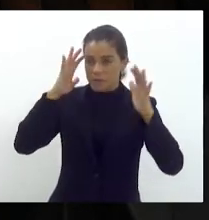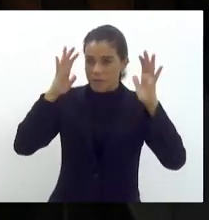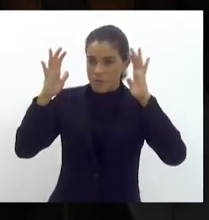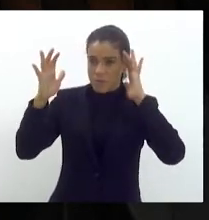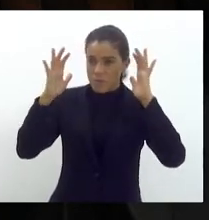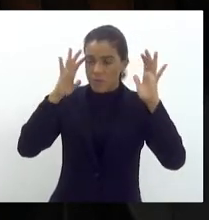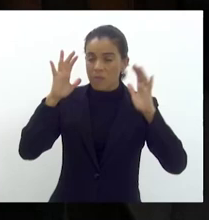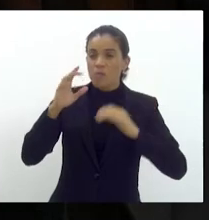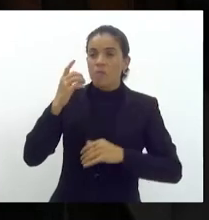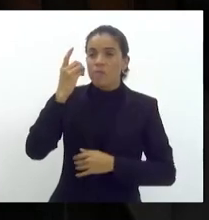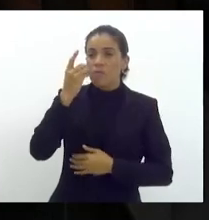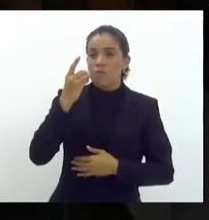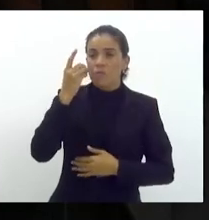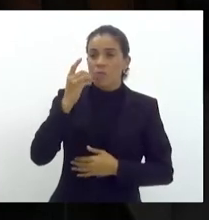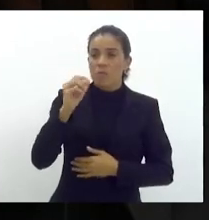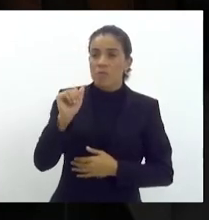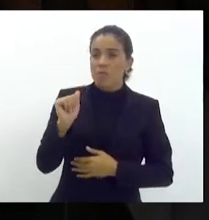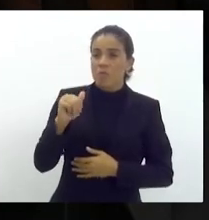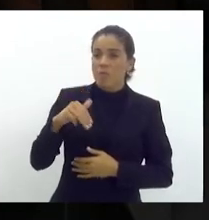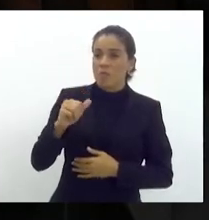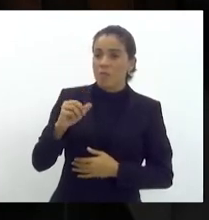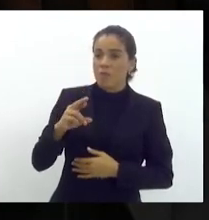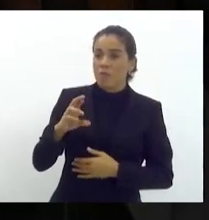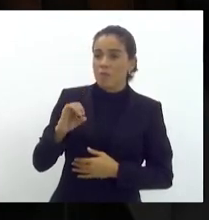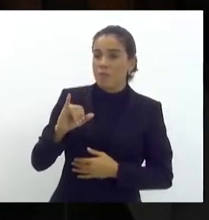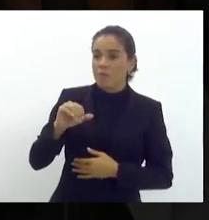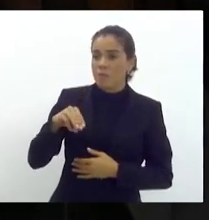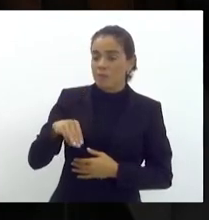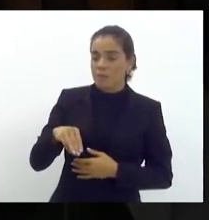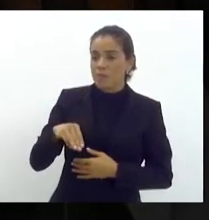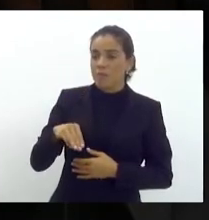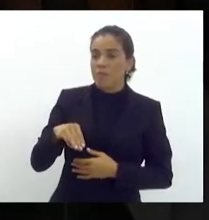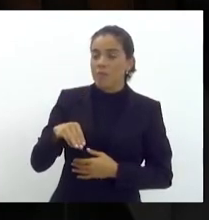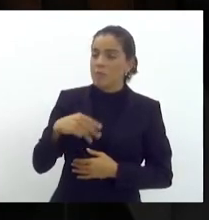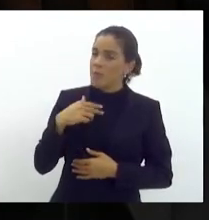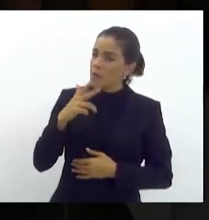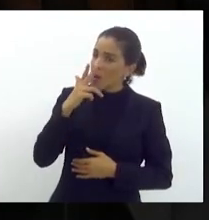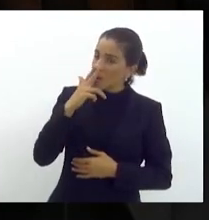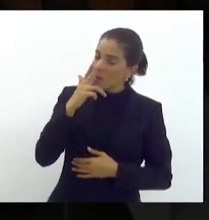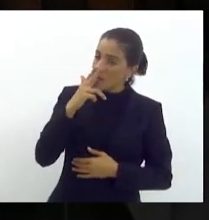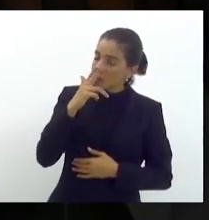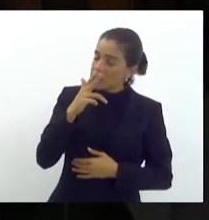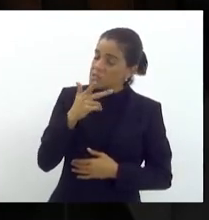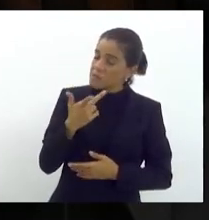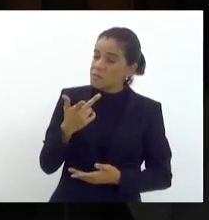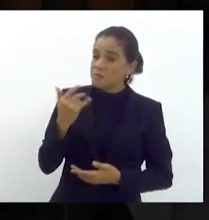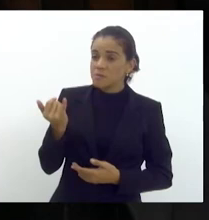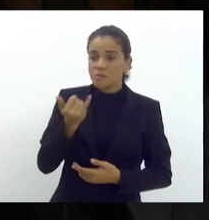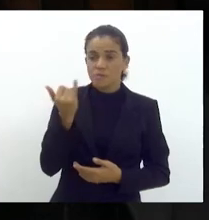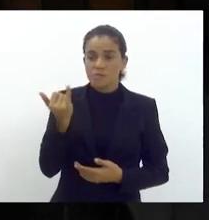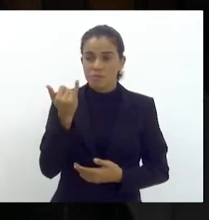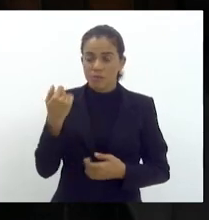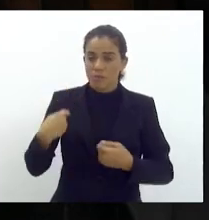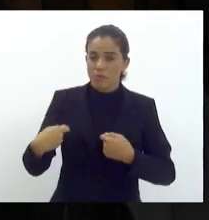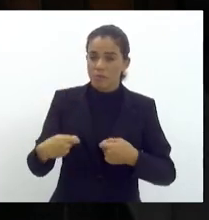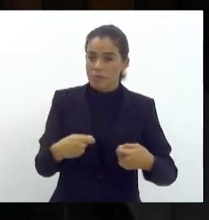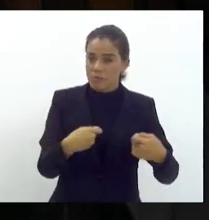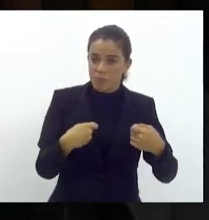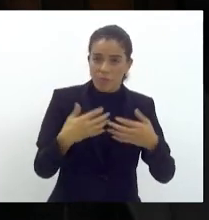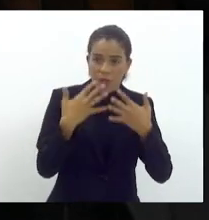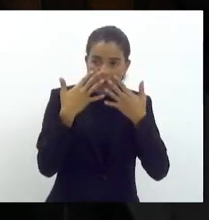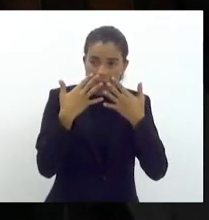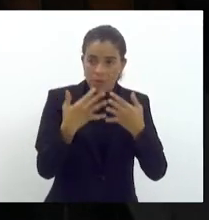ao Deputado Amorim que me parece bastante pertinente a